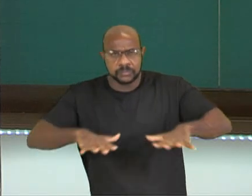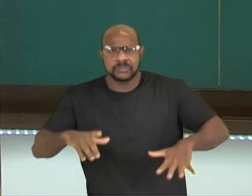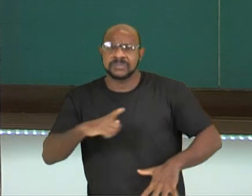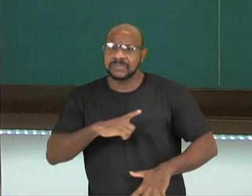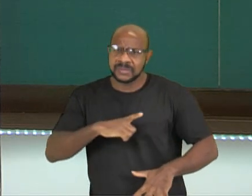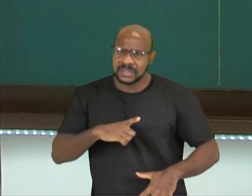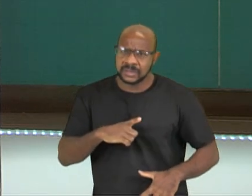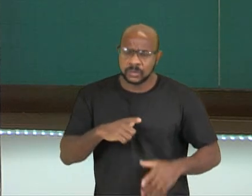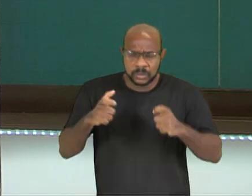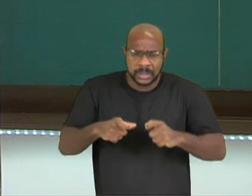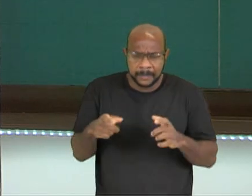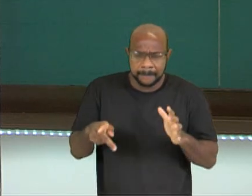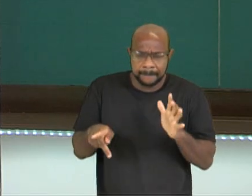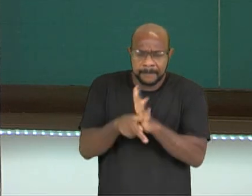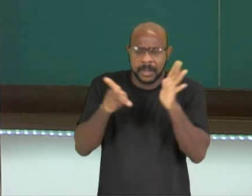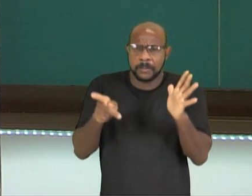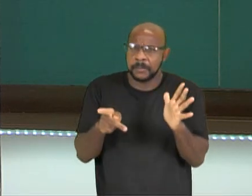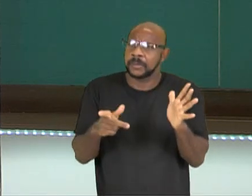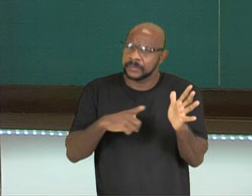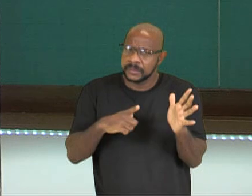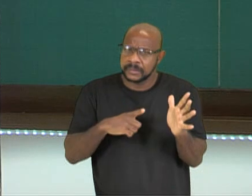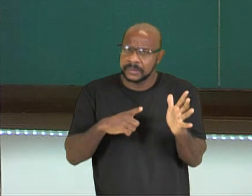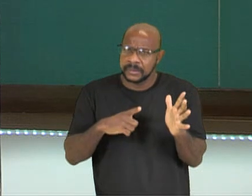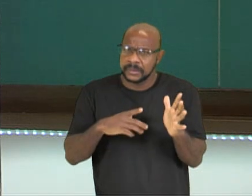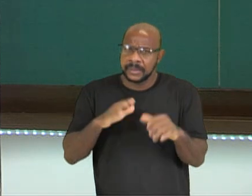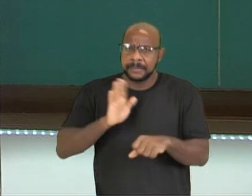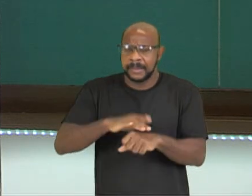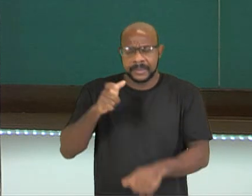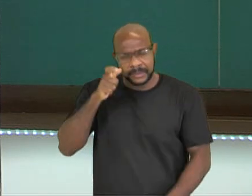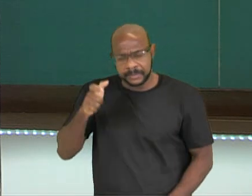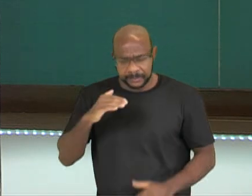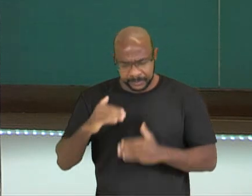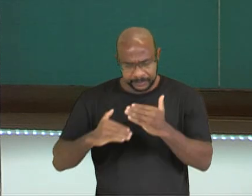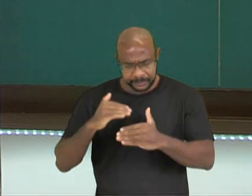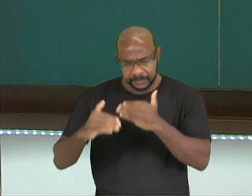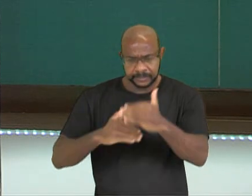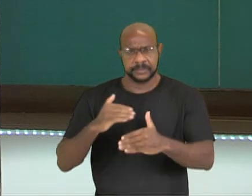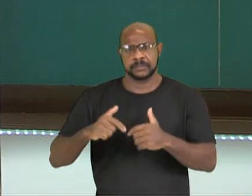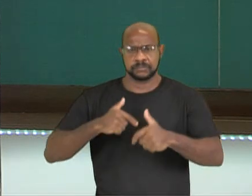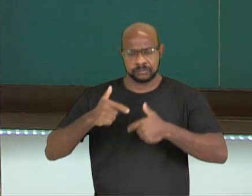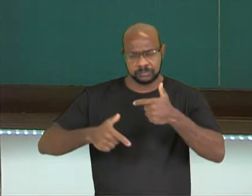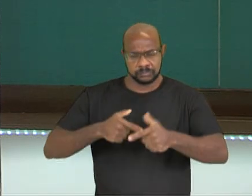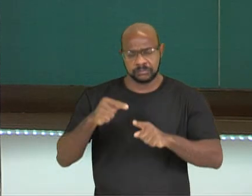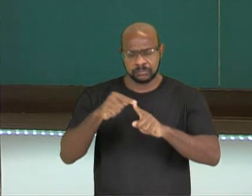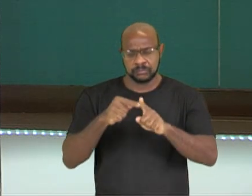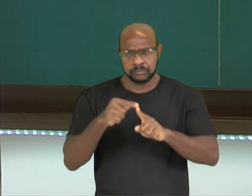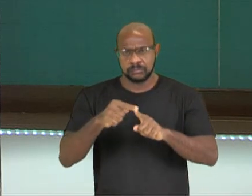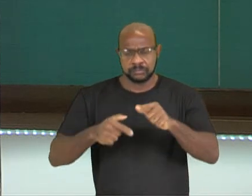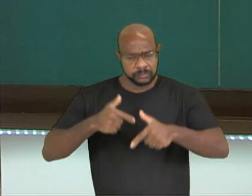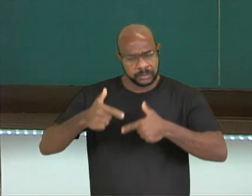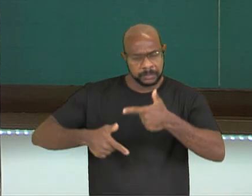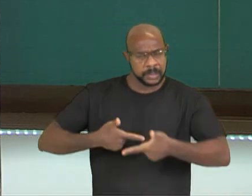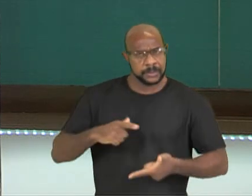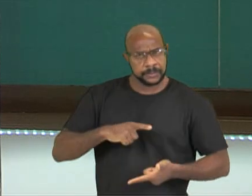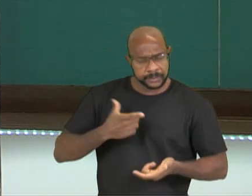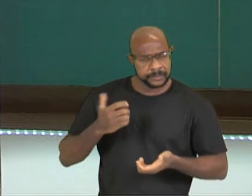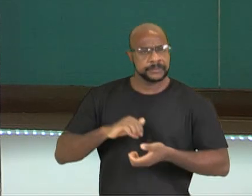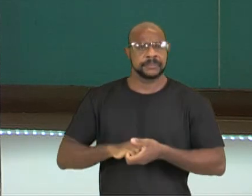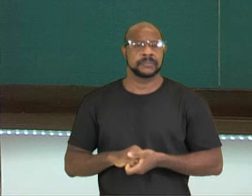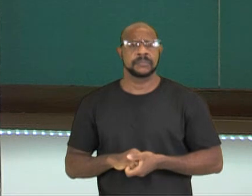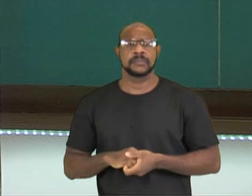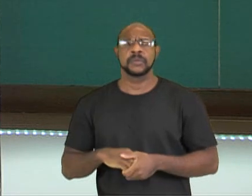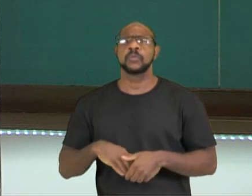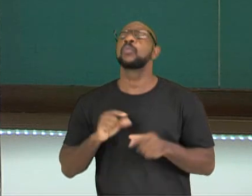mais propícios, que são mais interessantes para se desenvolver determinados tipos de atividades? E o que